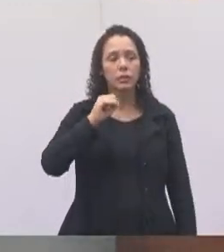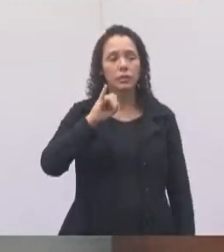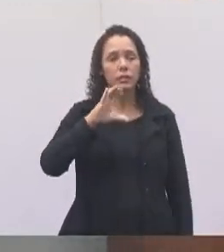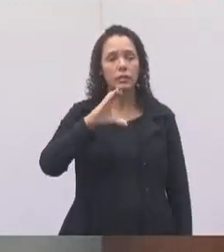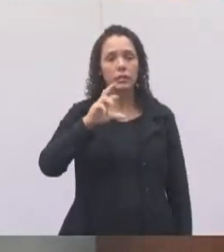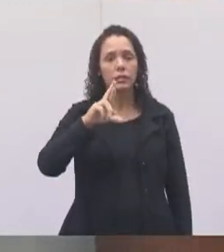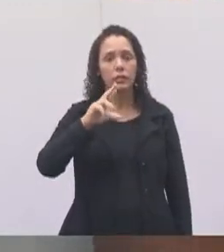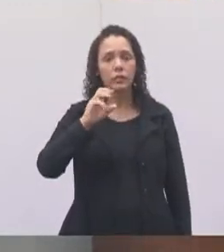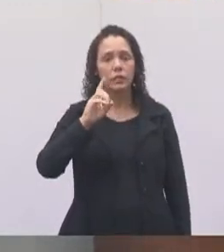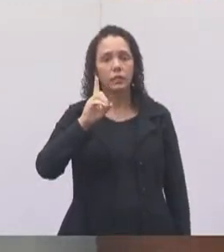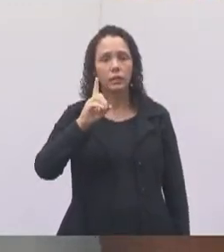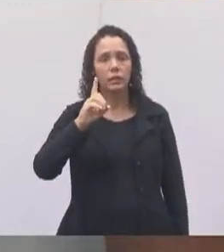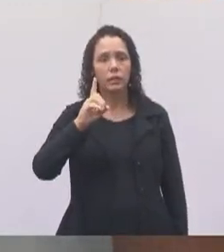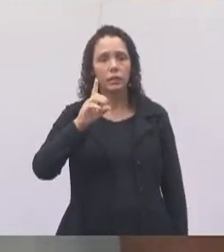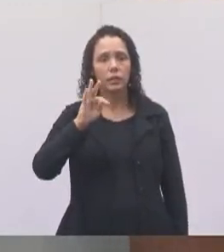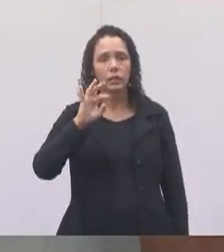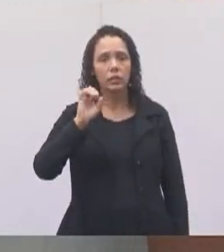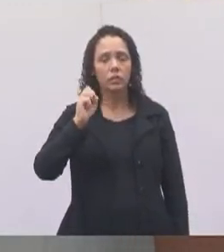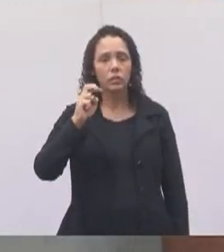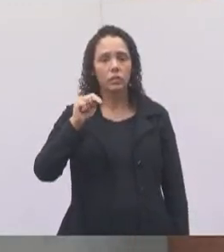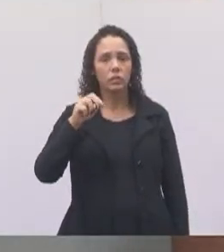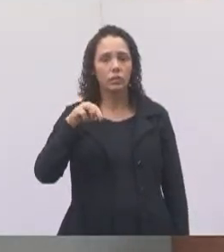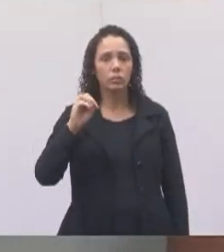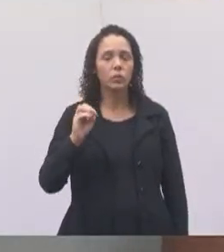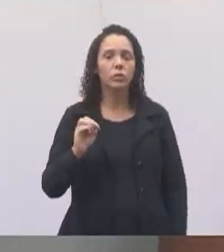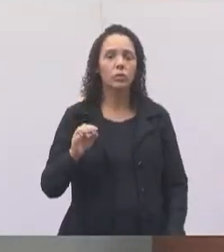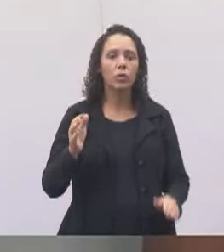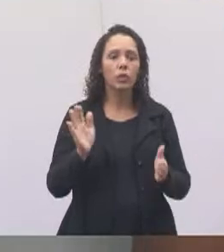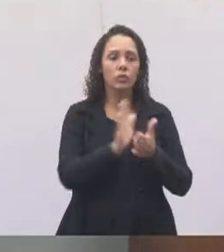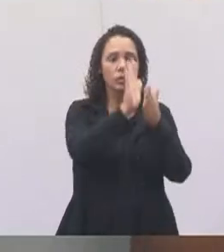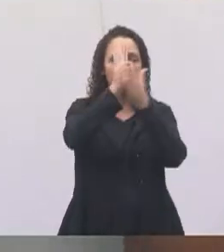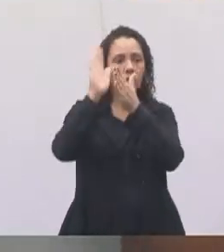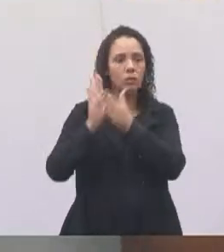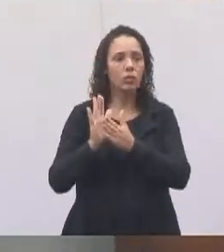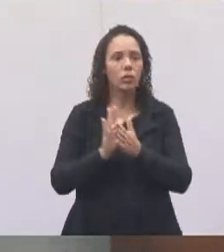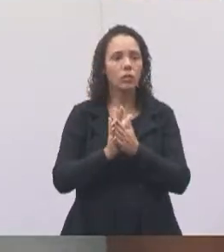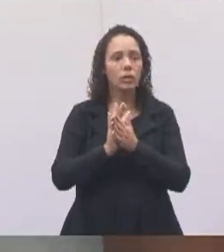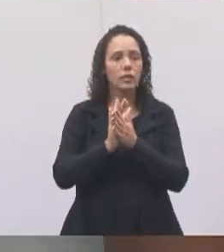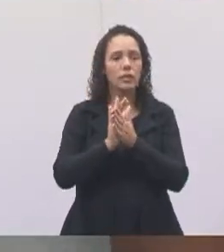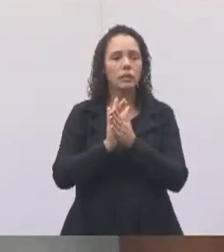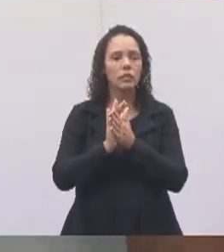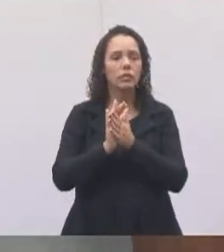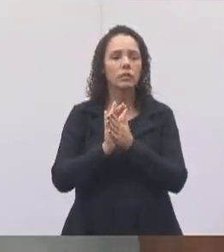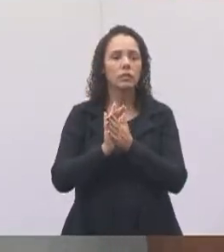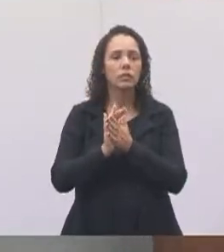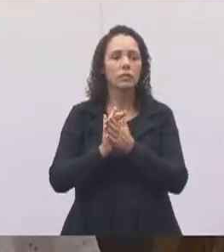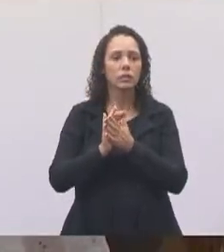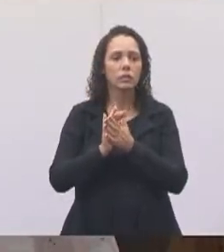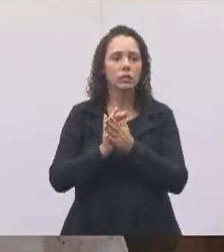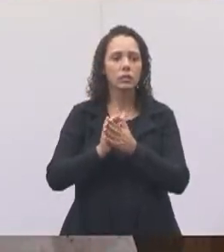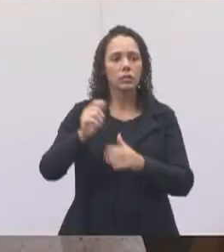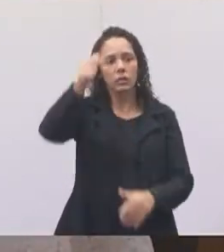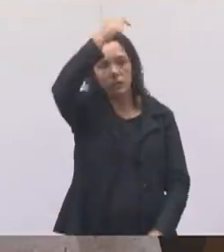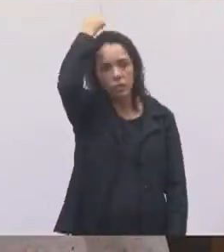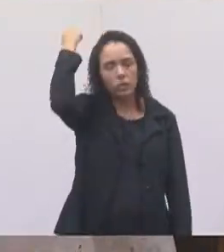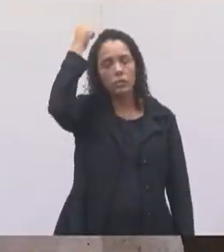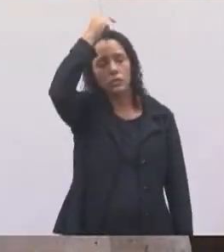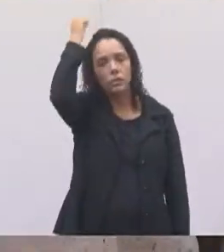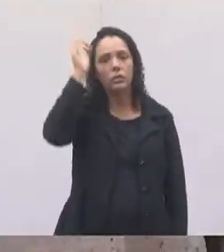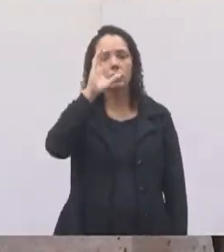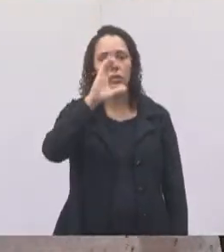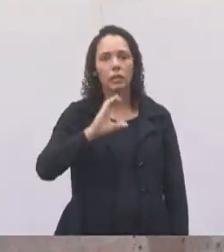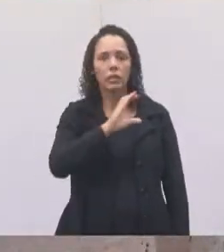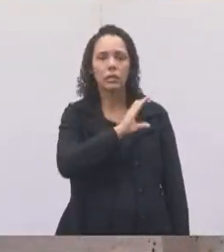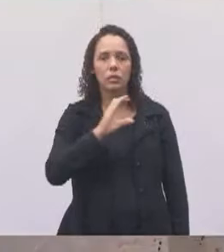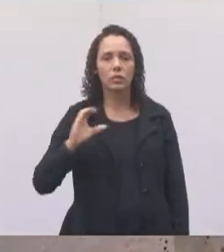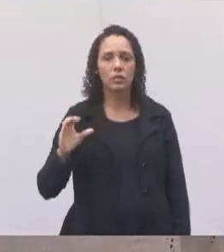de louvar um santo católico que representasse um orixá. Mesmo com a